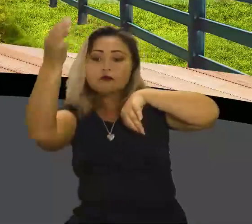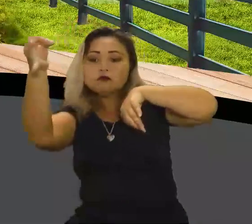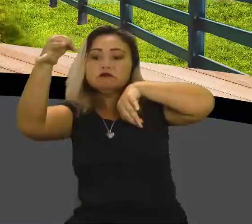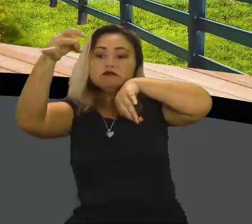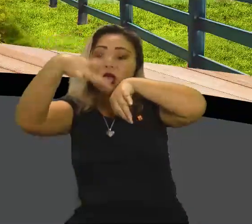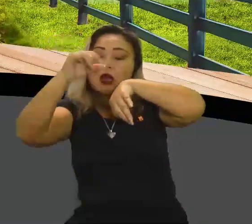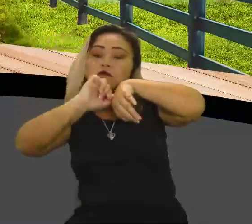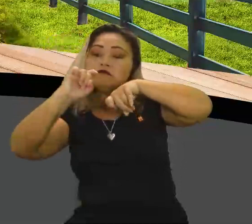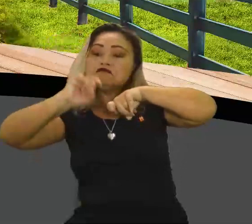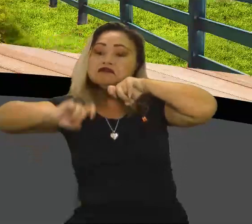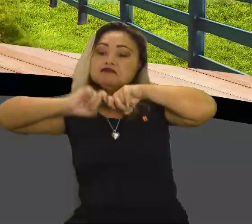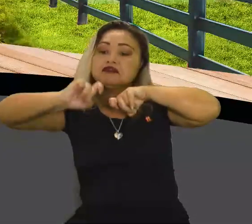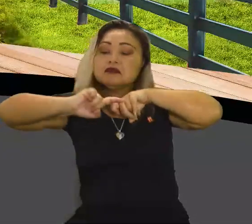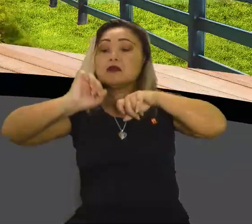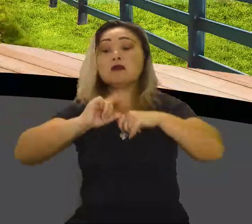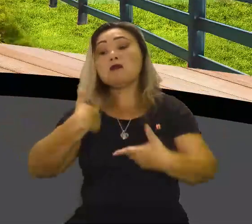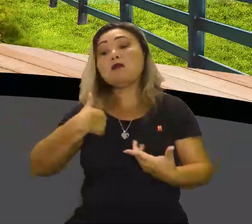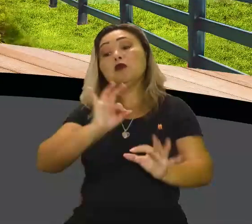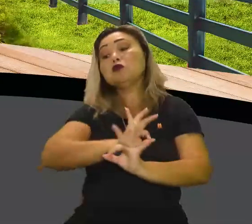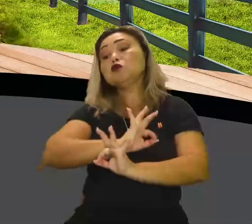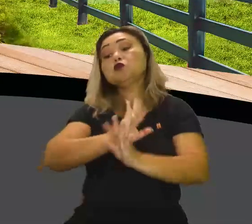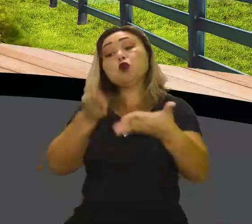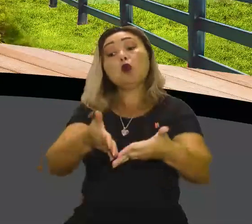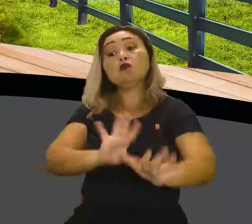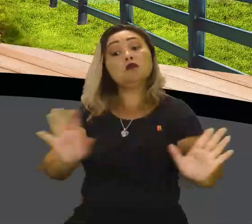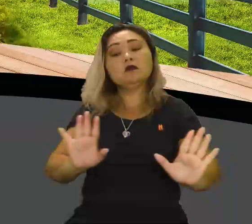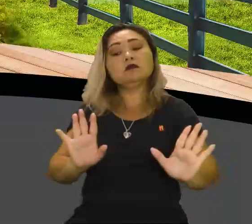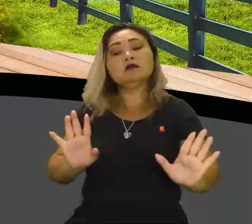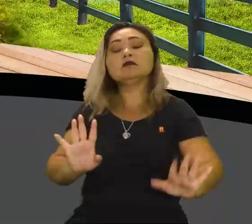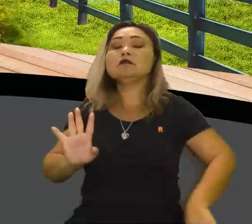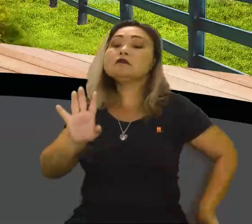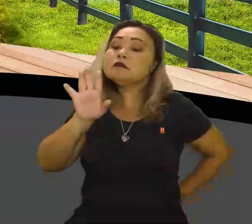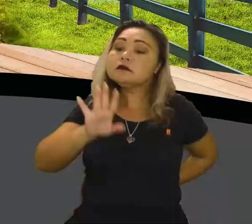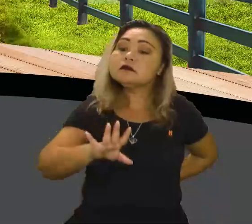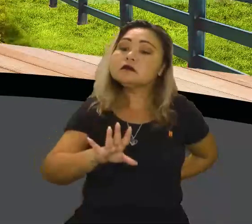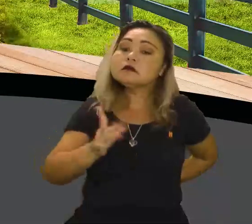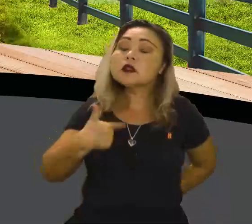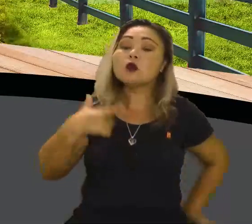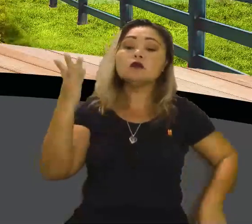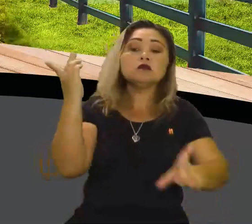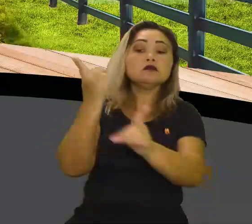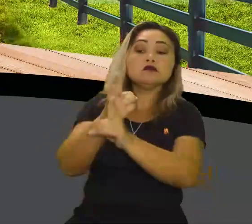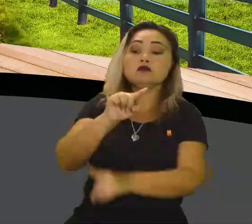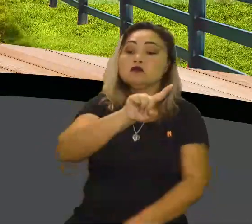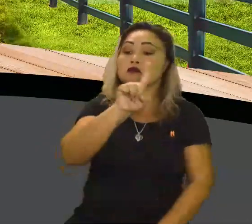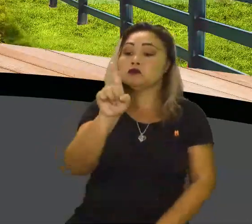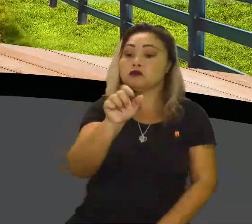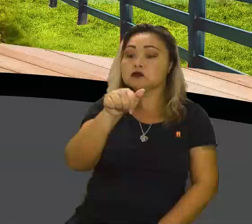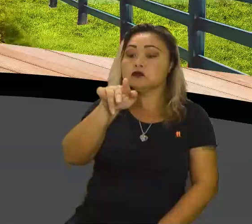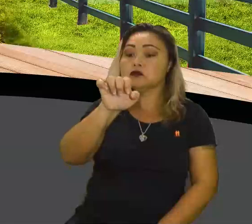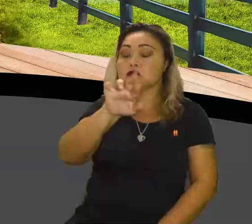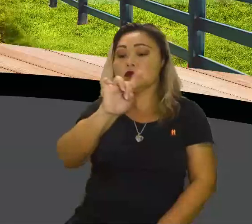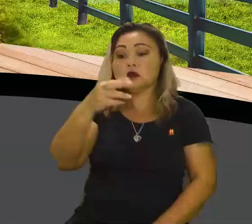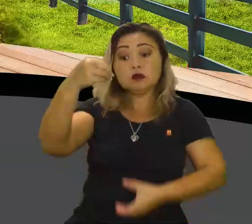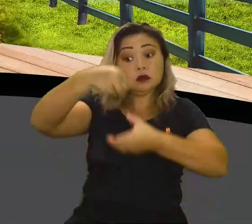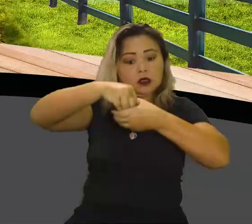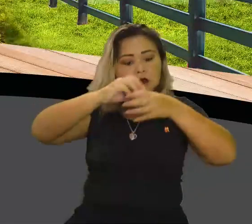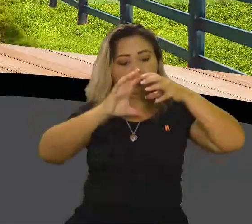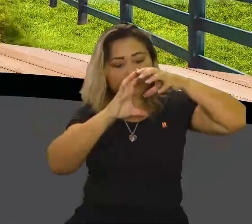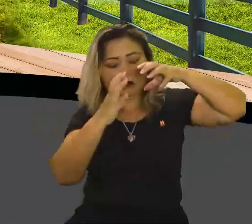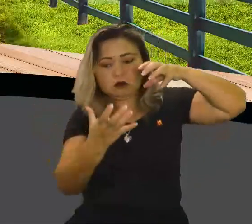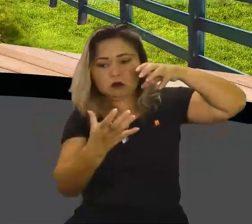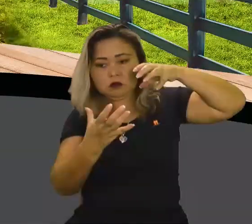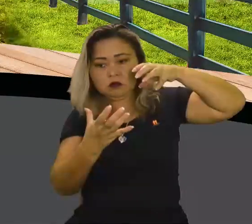fecundada, ele não tem atividade alguma. Por isso que, muitas vezes, você não encontra zangão dentro de um apiário. Quer